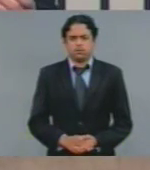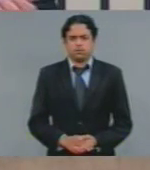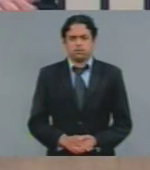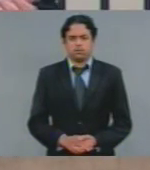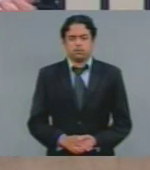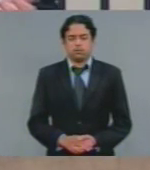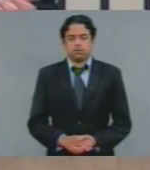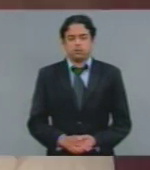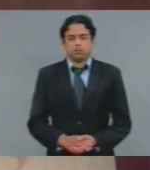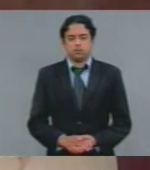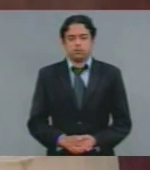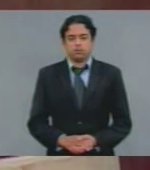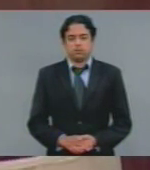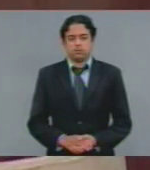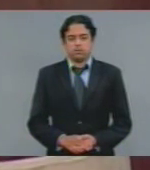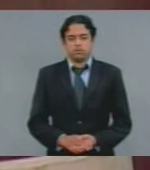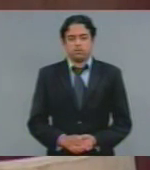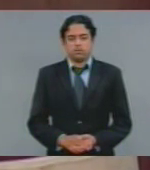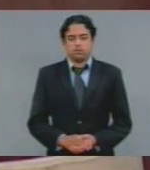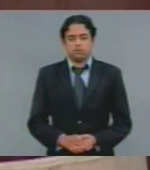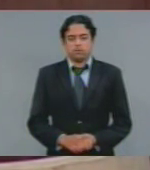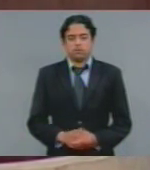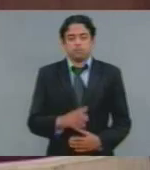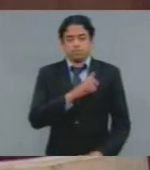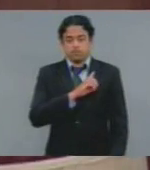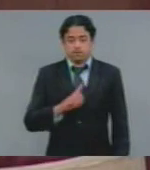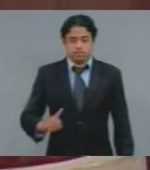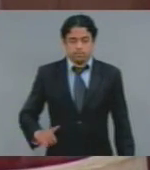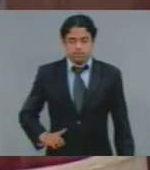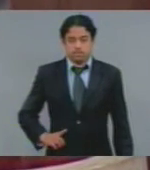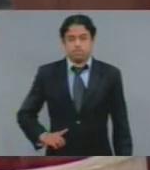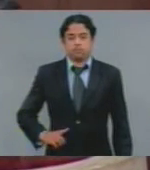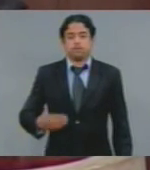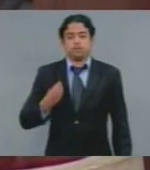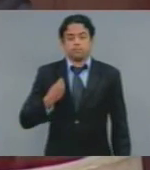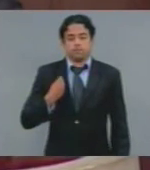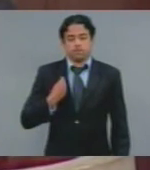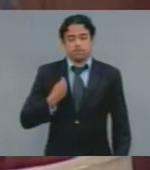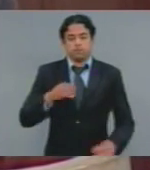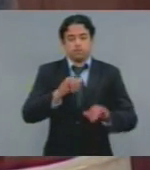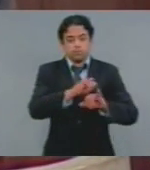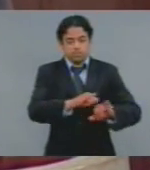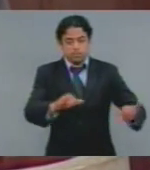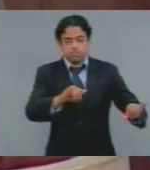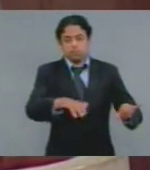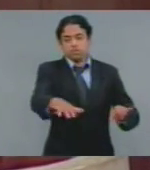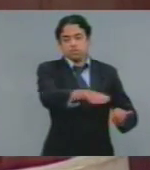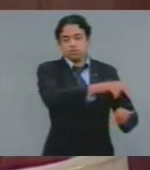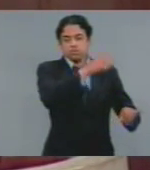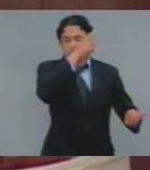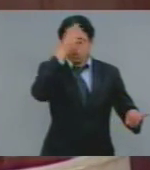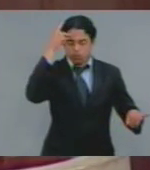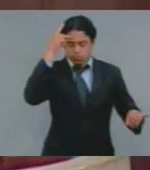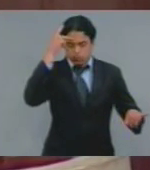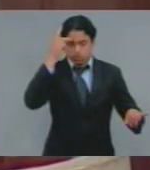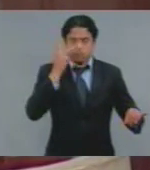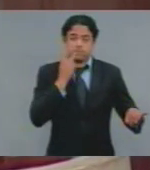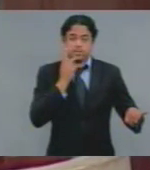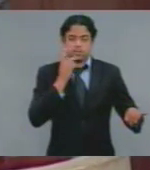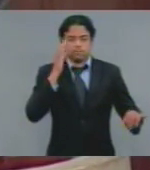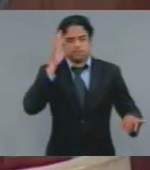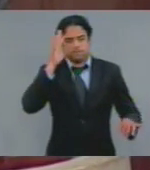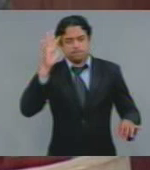Senhor deputado, eu queria aqui levar ao conjunto da população cearense uma reflexão